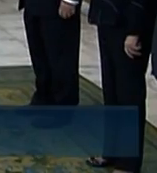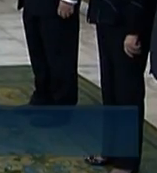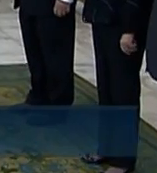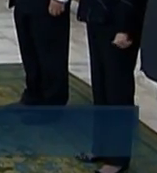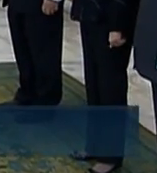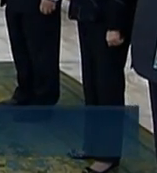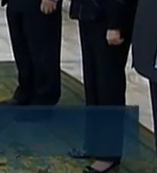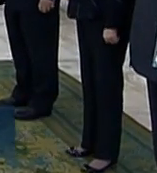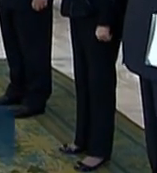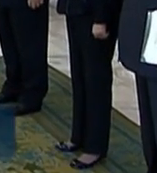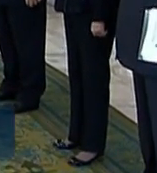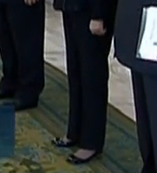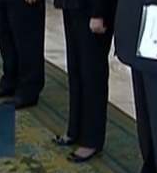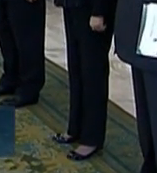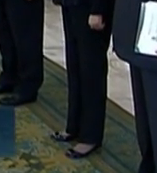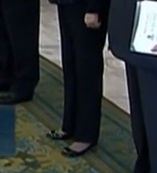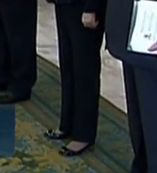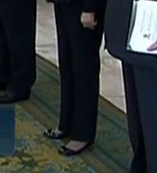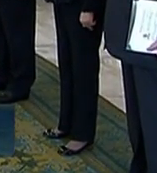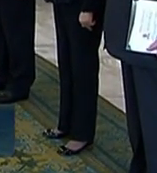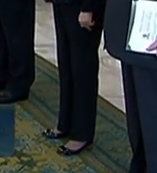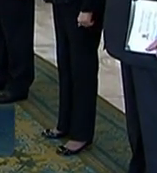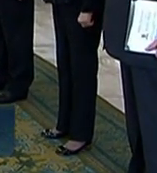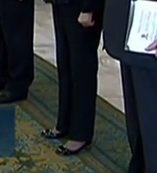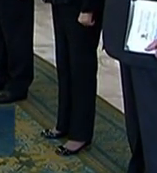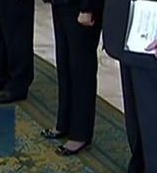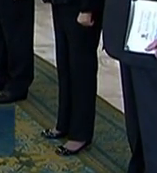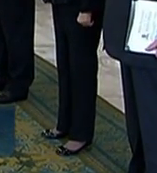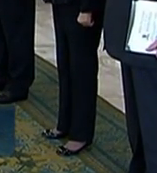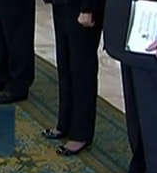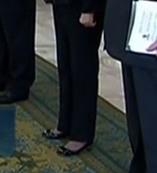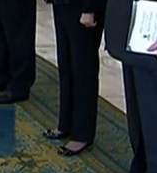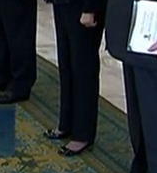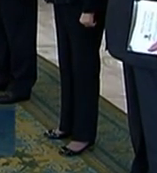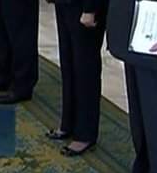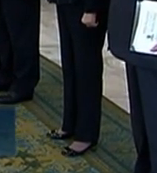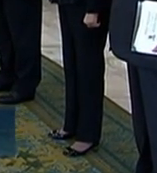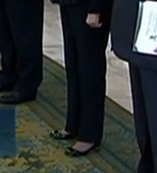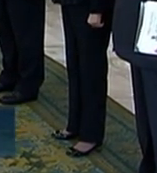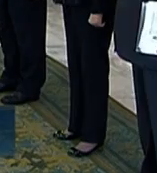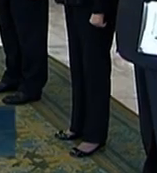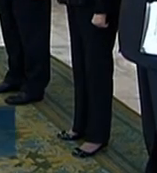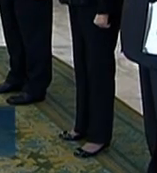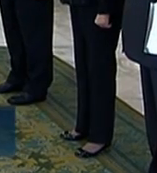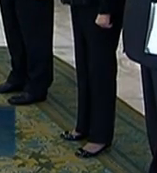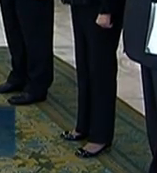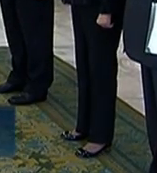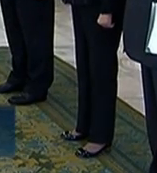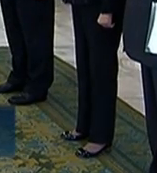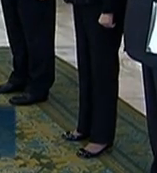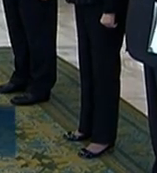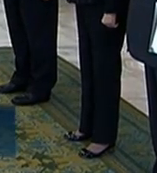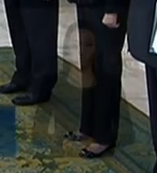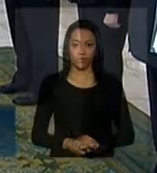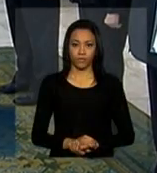O embaixador do Kuwait se apresenta neste momento à presidenta Dilma Rousseff.